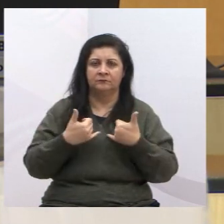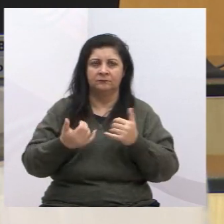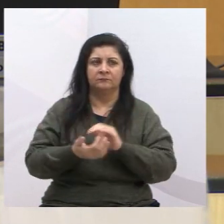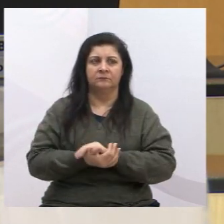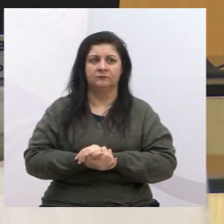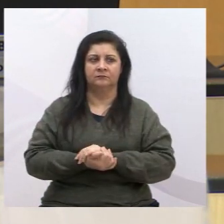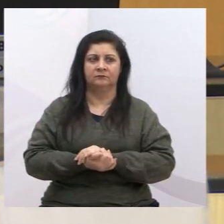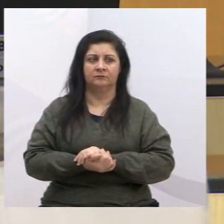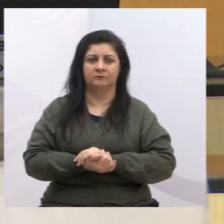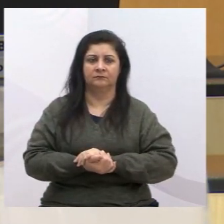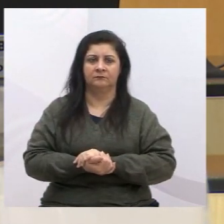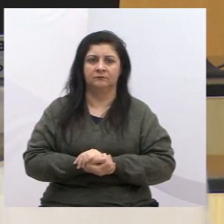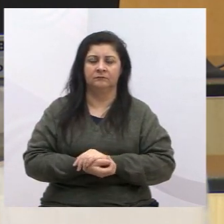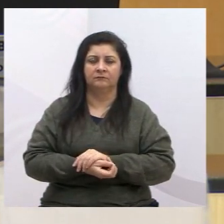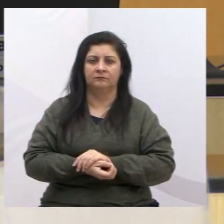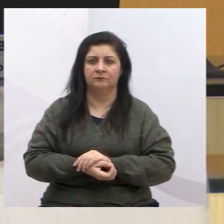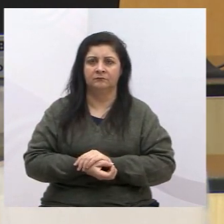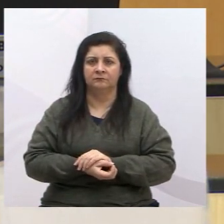Tá.